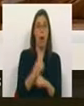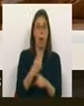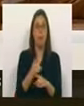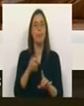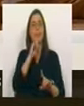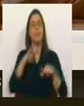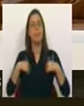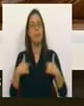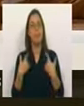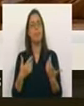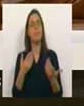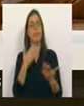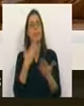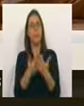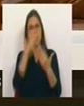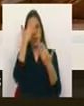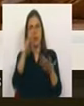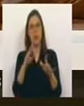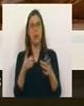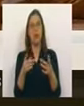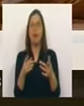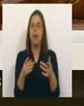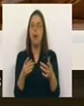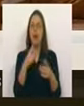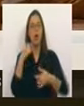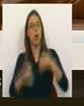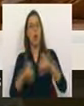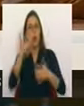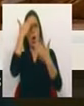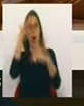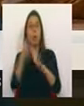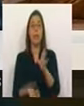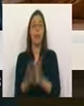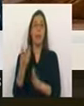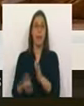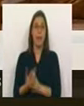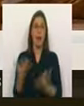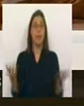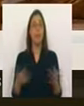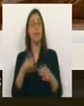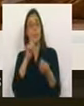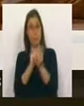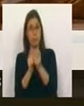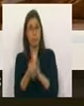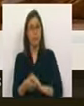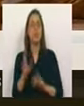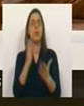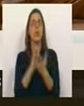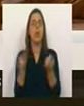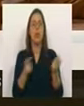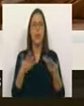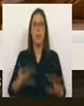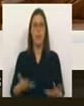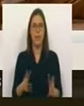a capacidade de respirar, entre comas, concorrer e criar. Ser reformista é mais do que gerir o